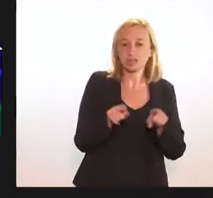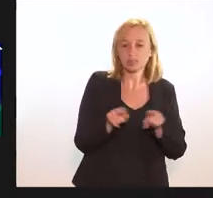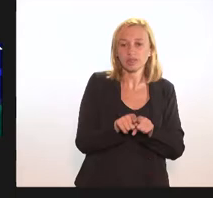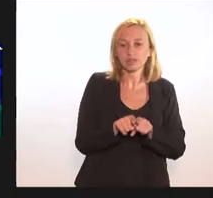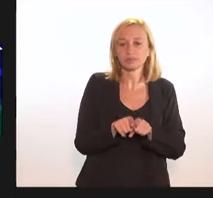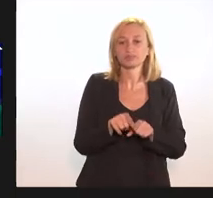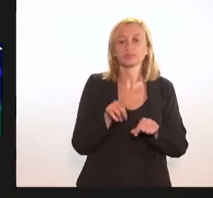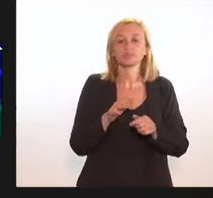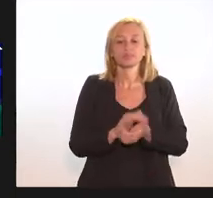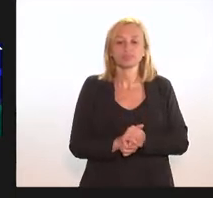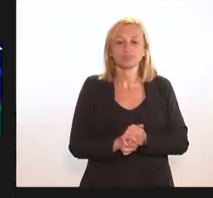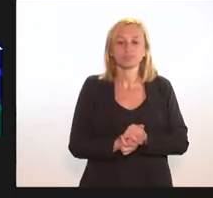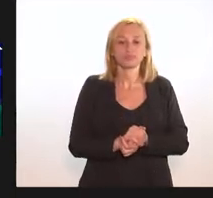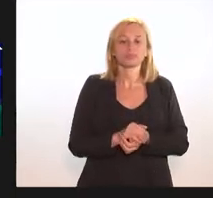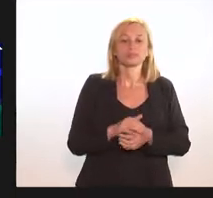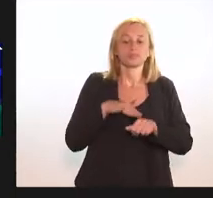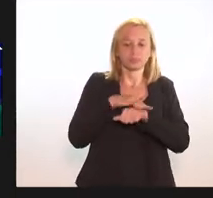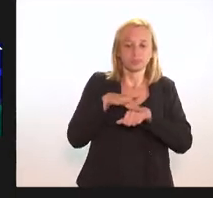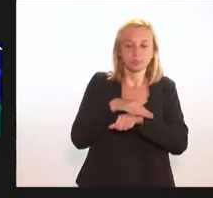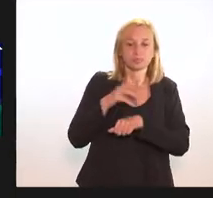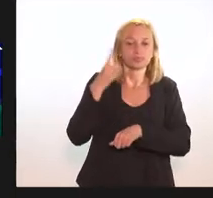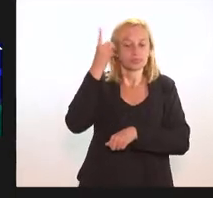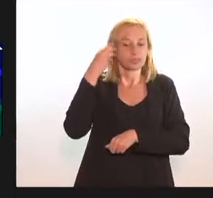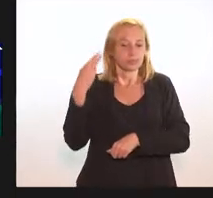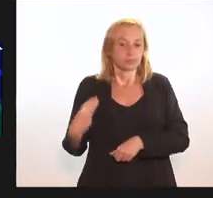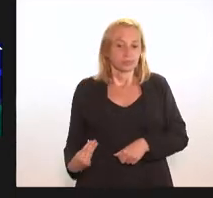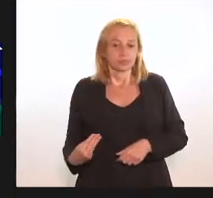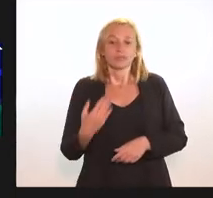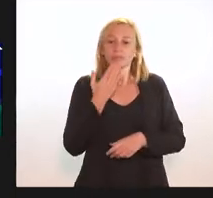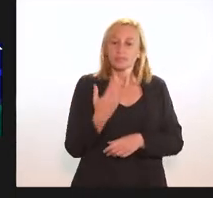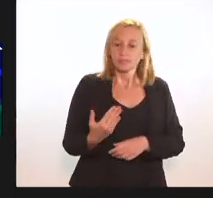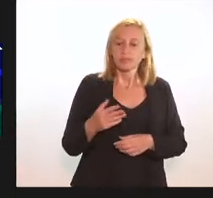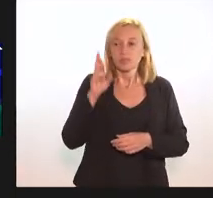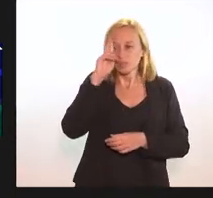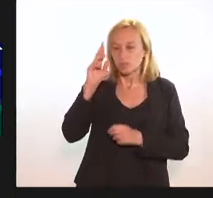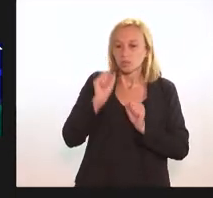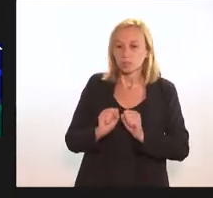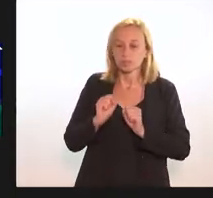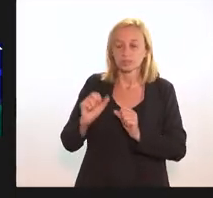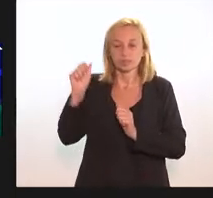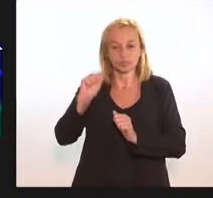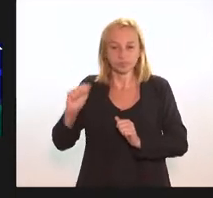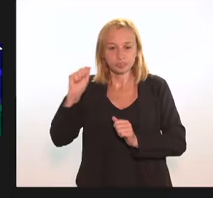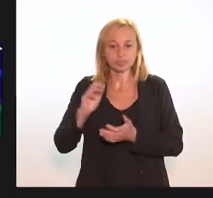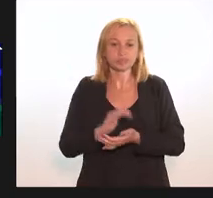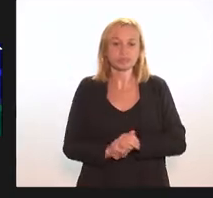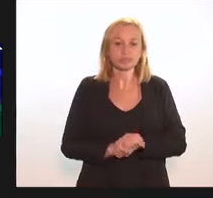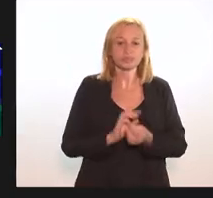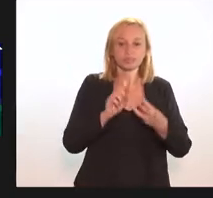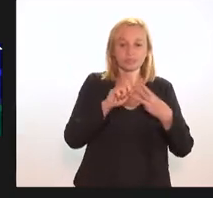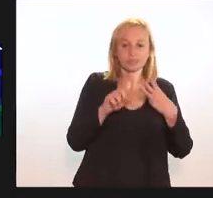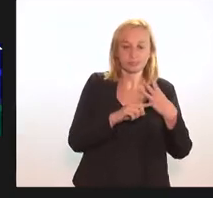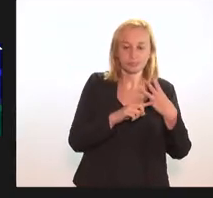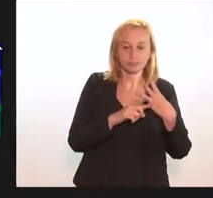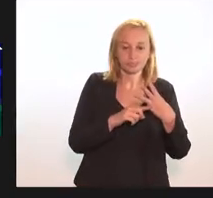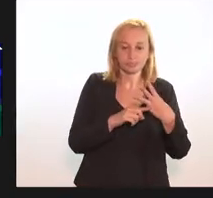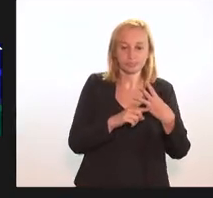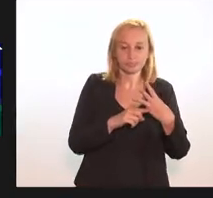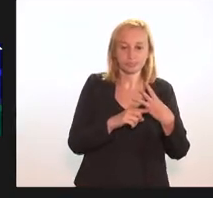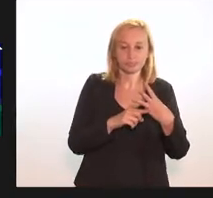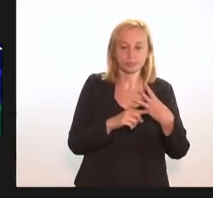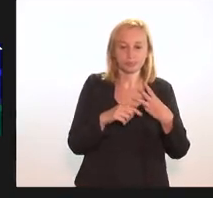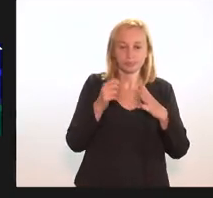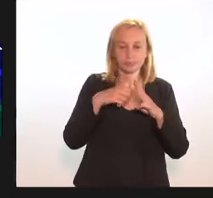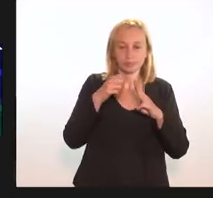conversado com o deputado Spohr, a deputada Mônica, solicitar que o senhor pudesse, através da sua assessoria, liberar três assessores seus para